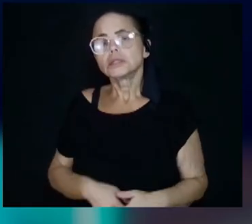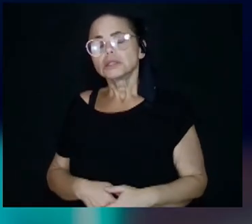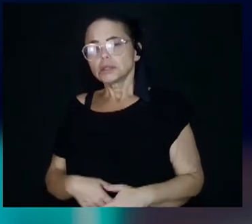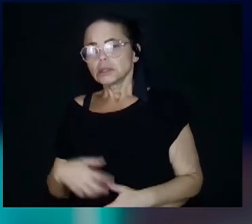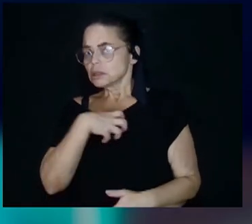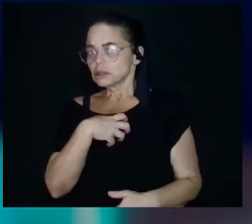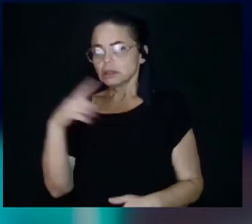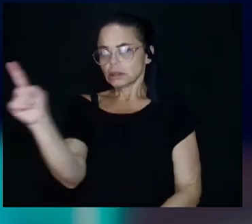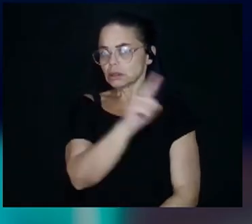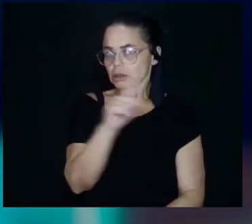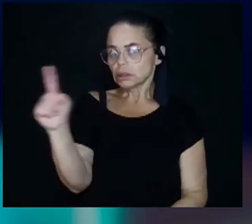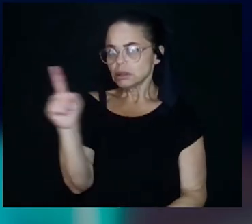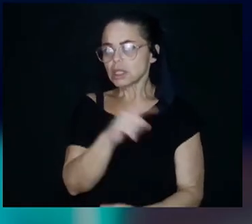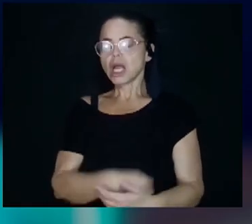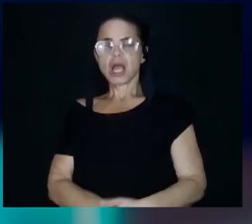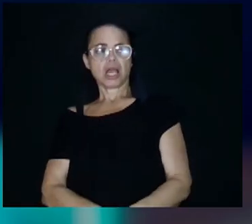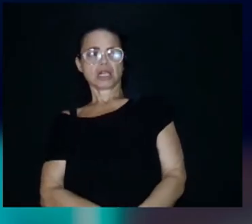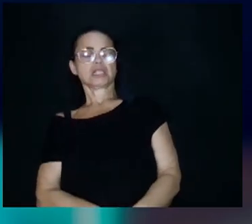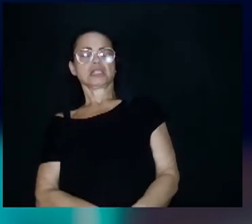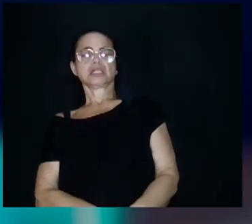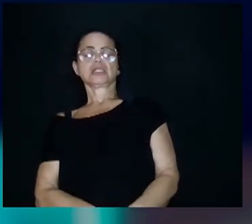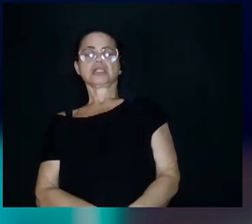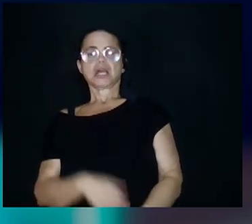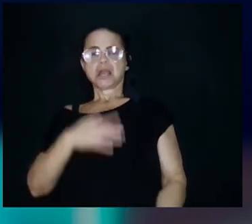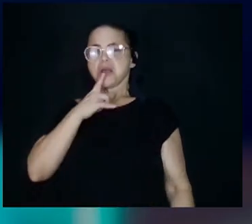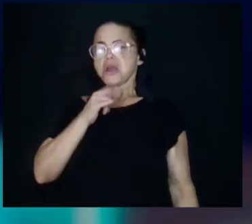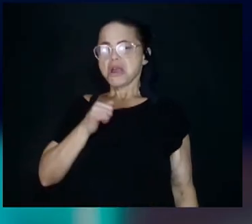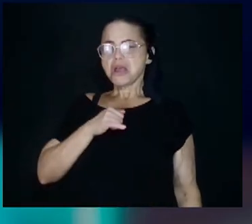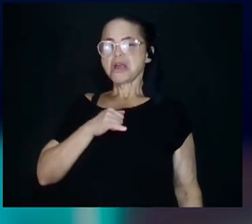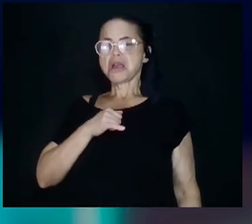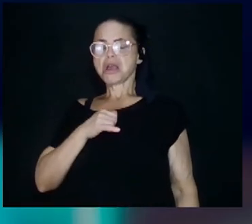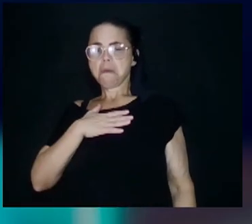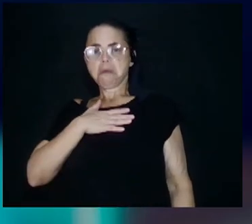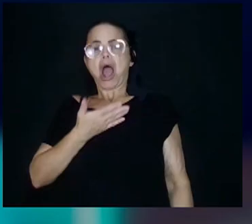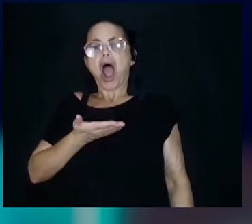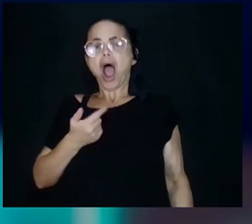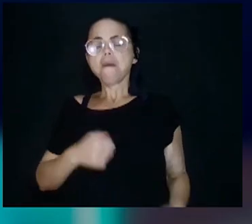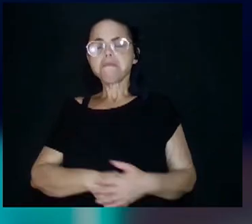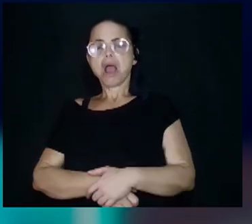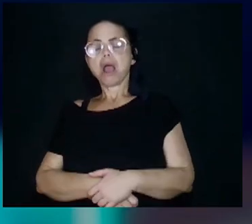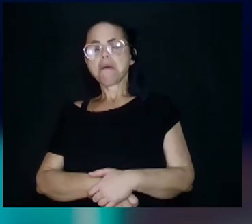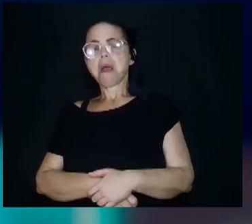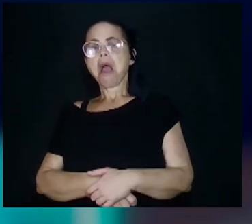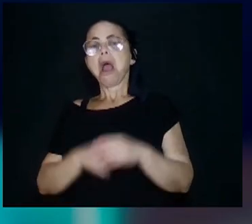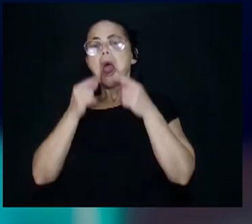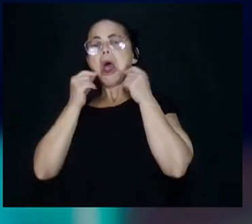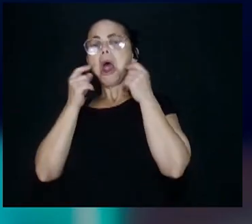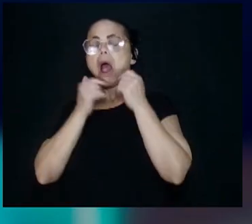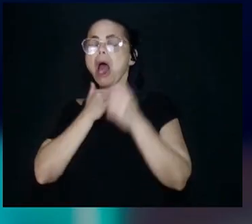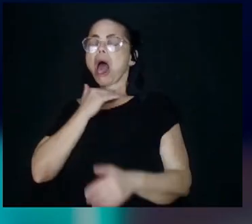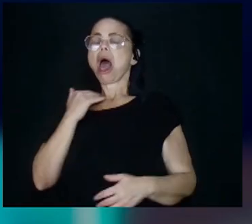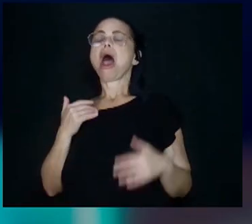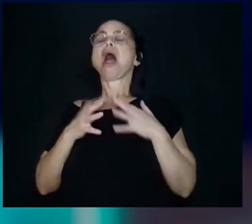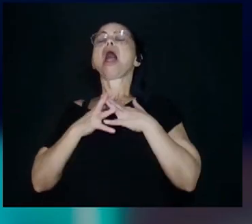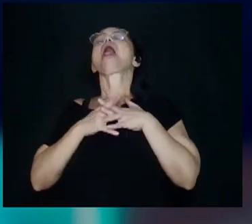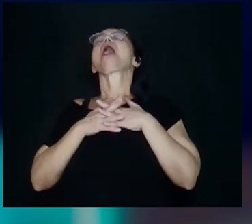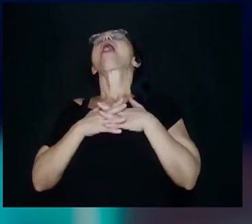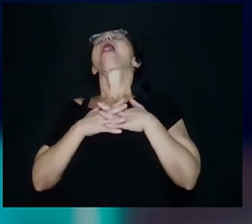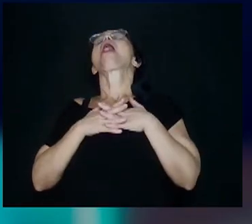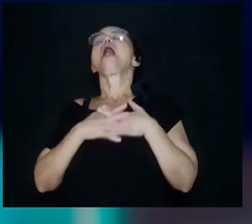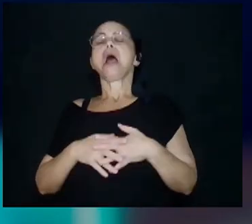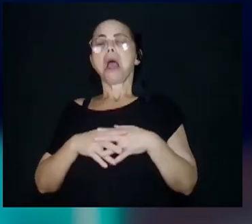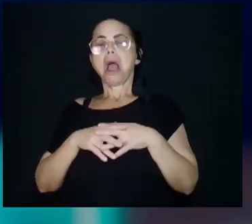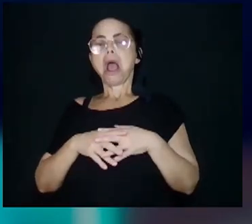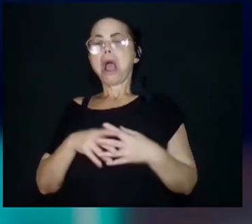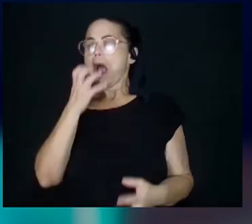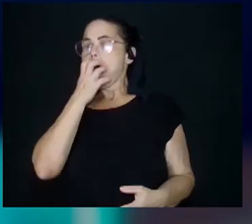Ah, mas eu gaguejei porque meu pai falou que eu levei um susto. Ah, porque eu perdi meu gatinho de estimação. Ah, porque o cachorro morreu. Enfim, tem